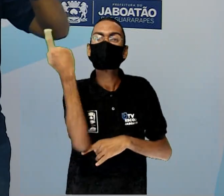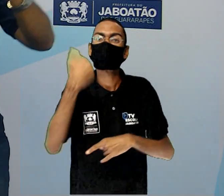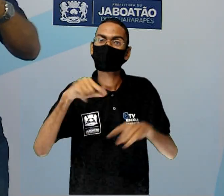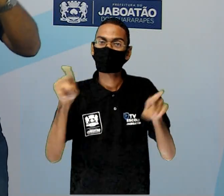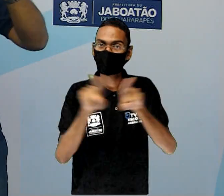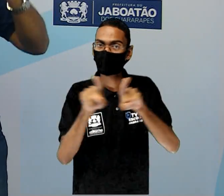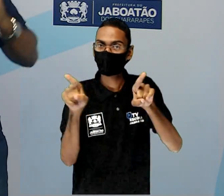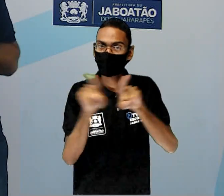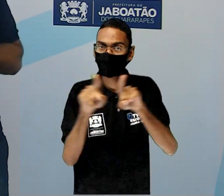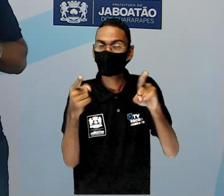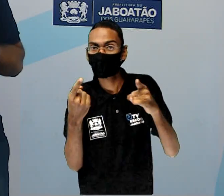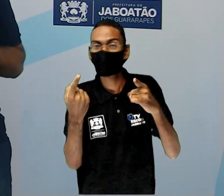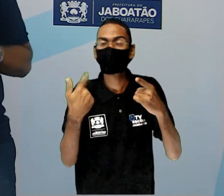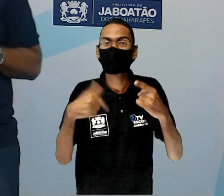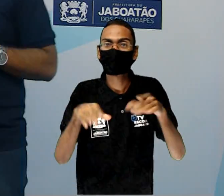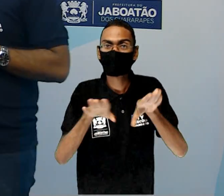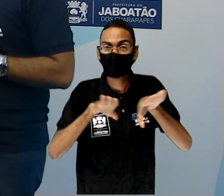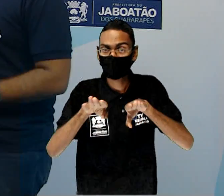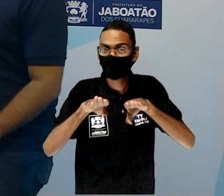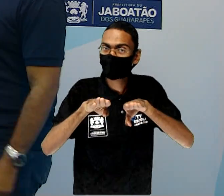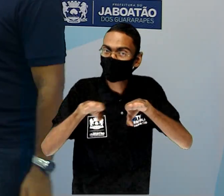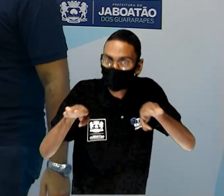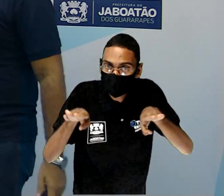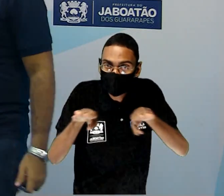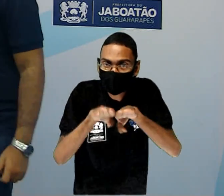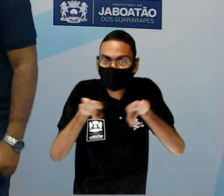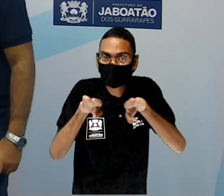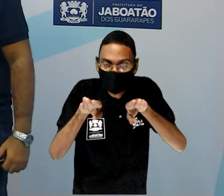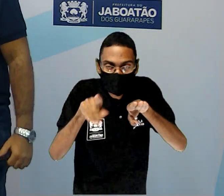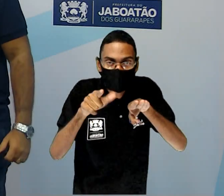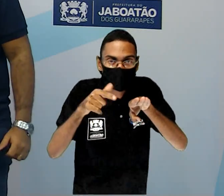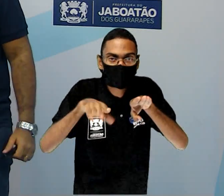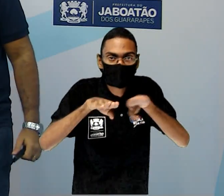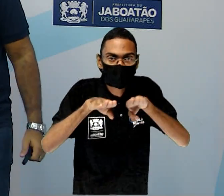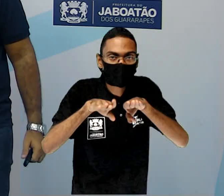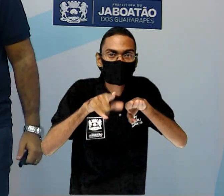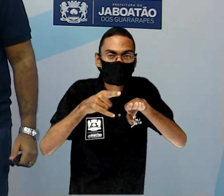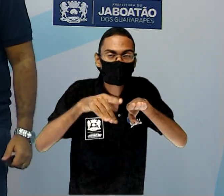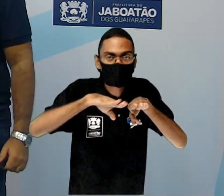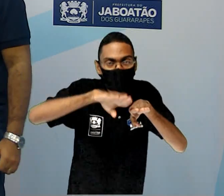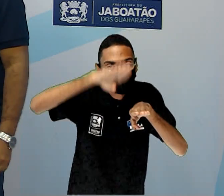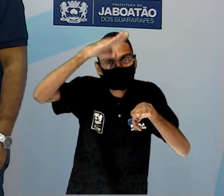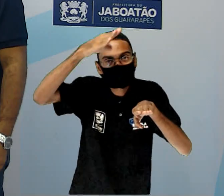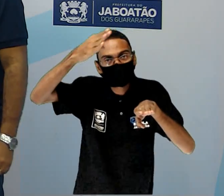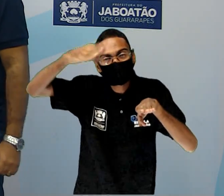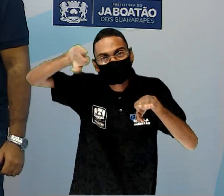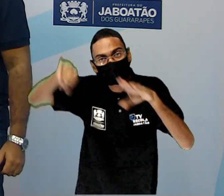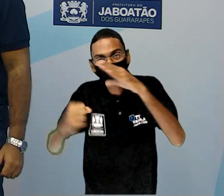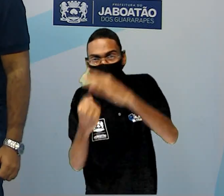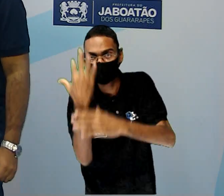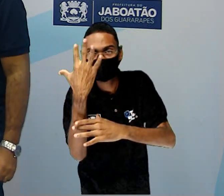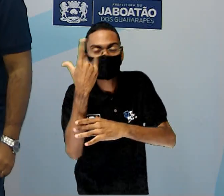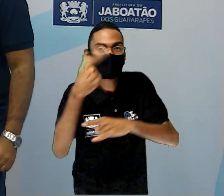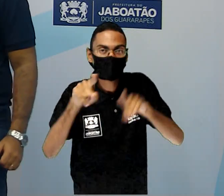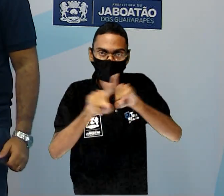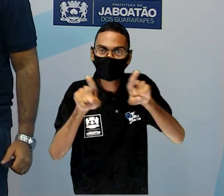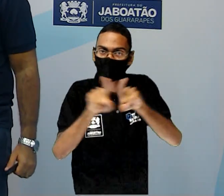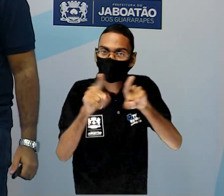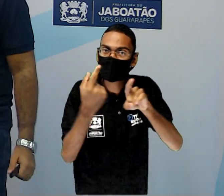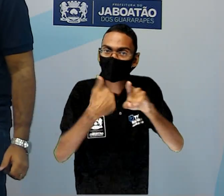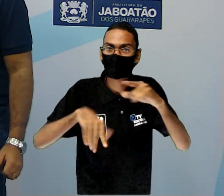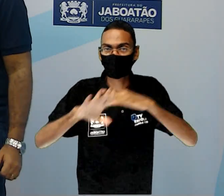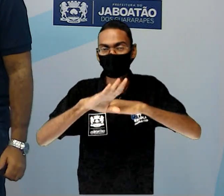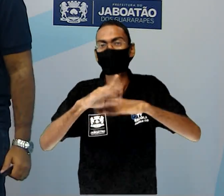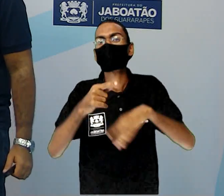do choque das placas tectônicas. E a depressão, Depressão no relevo é